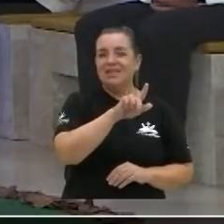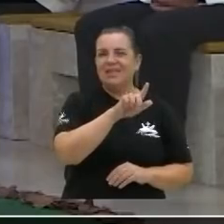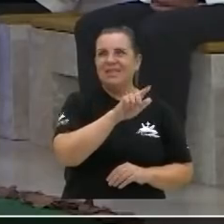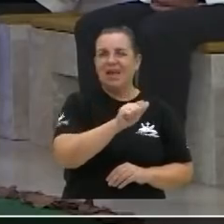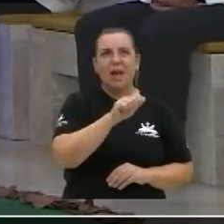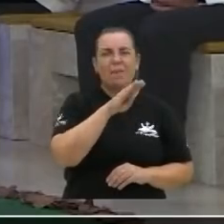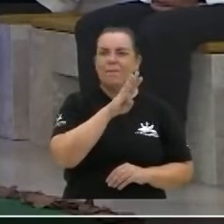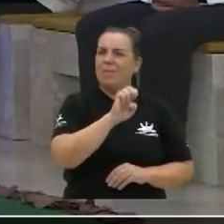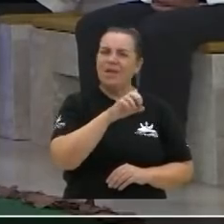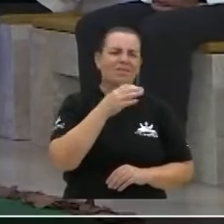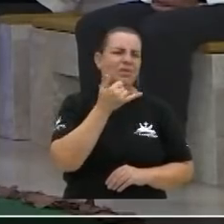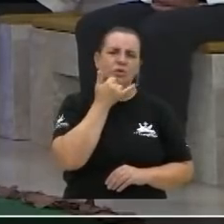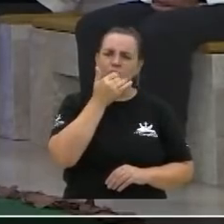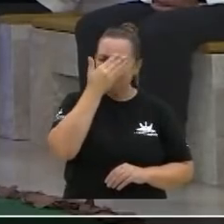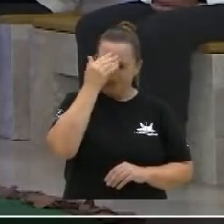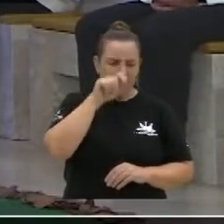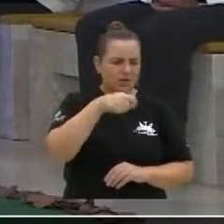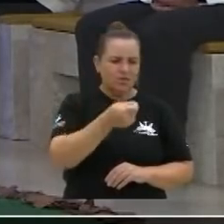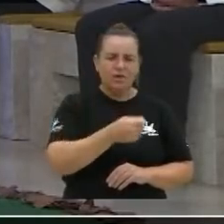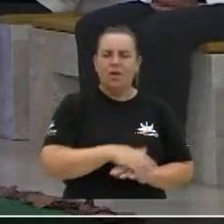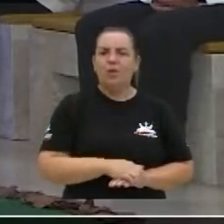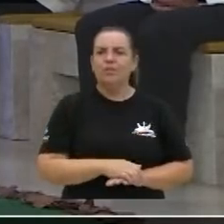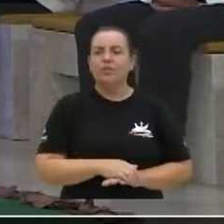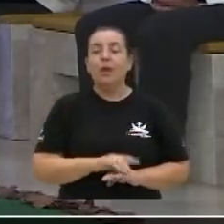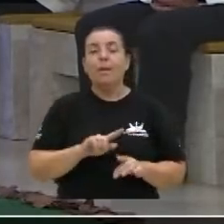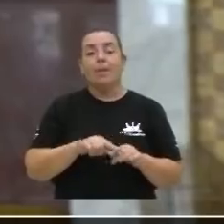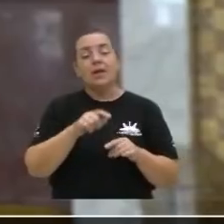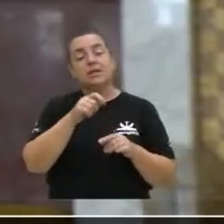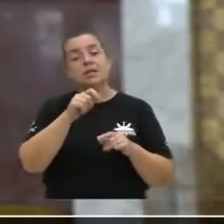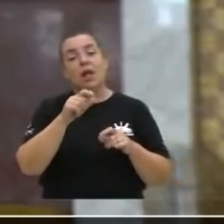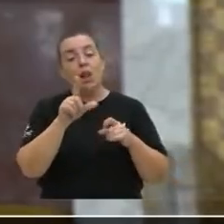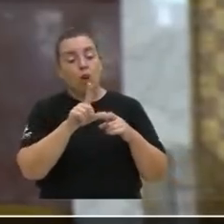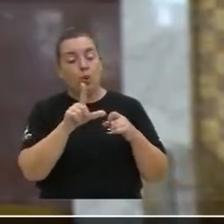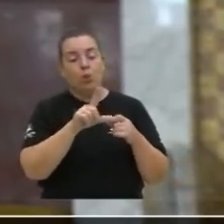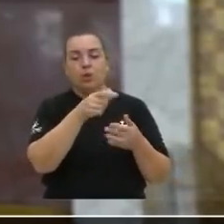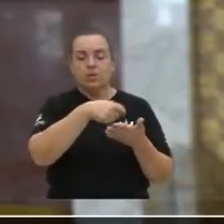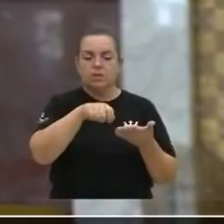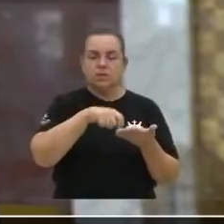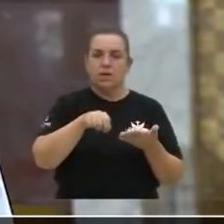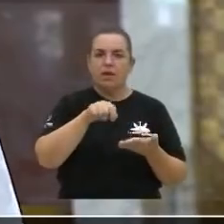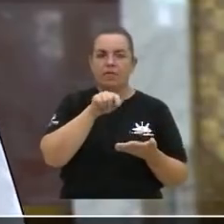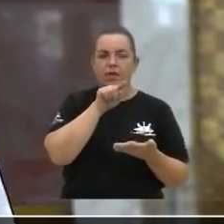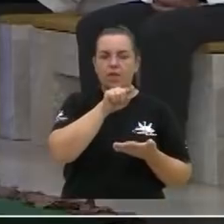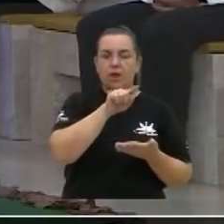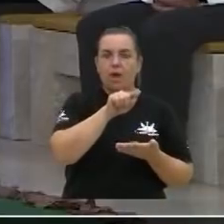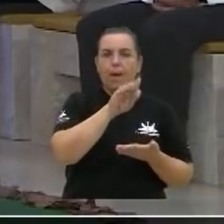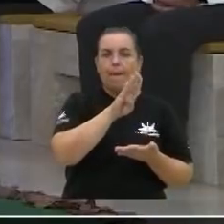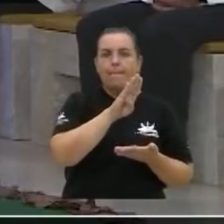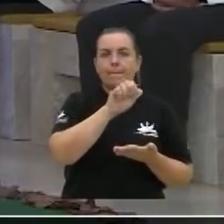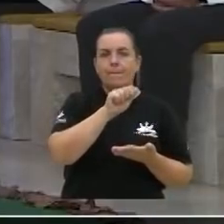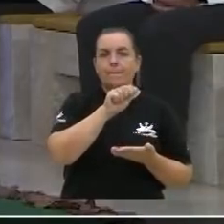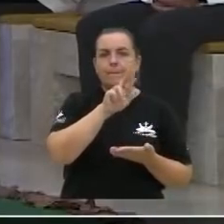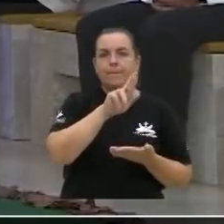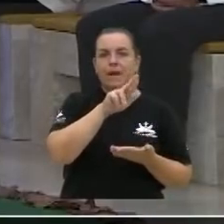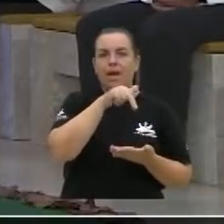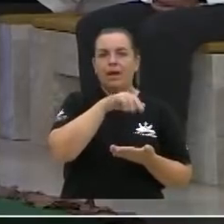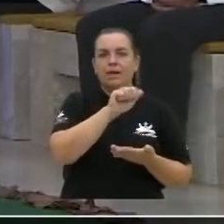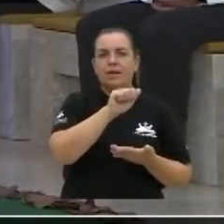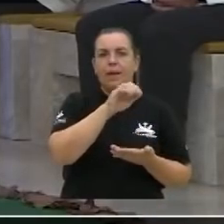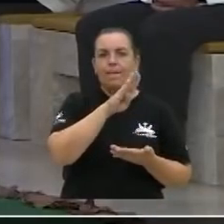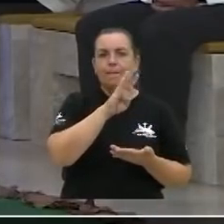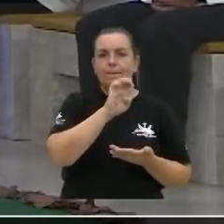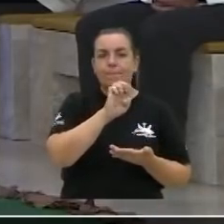Só que Lucas escreve algo de Barnabé que deveria ser para mim e para